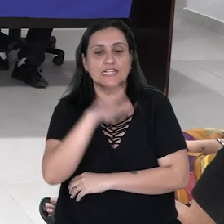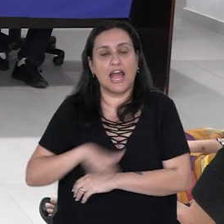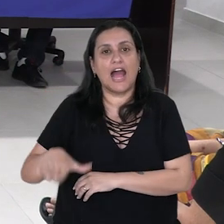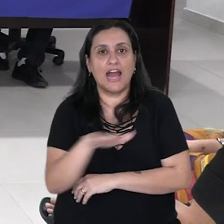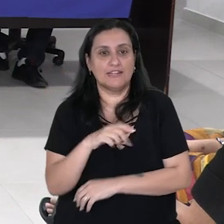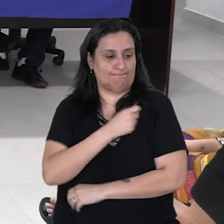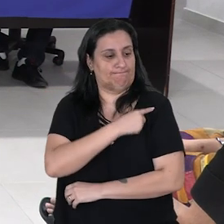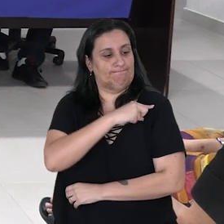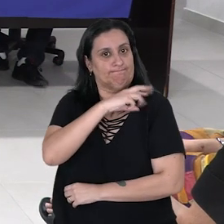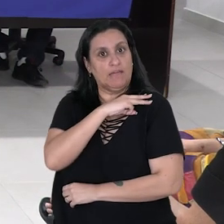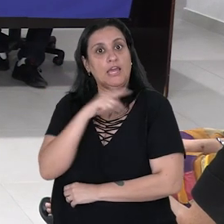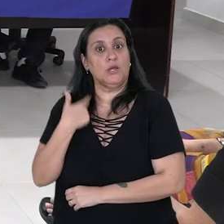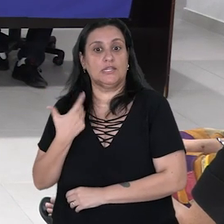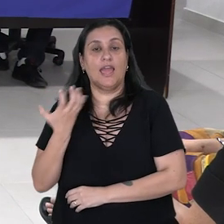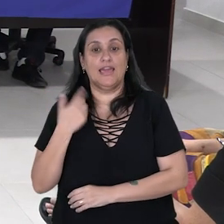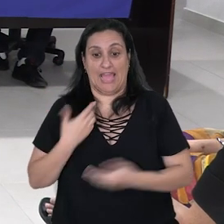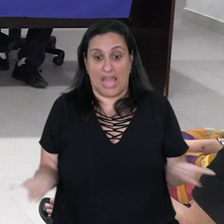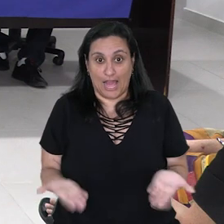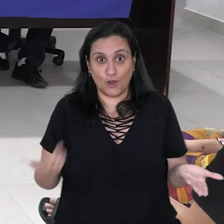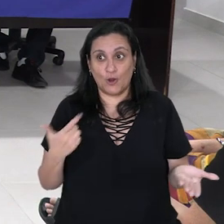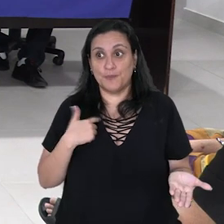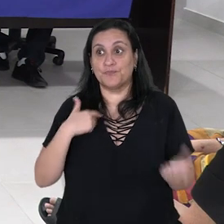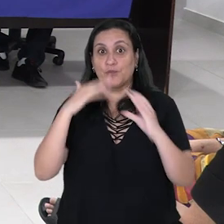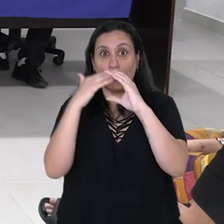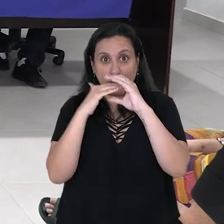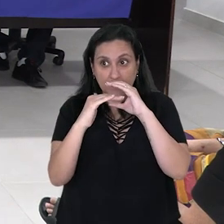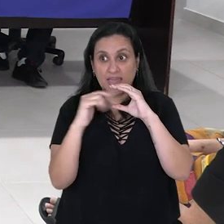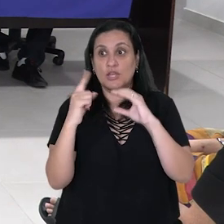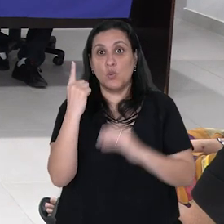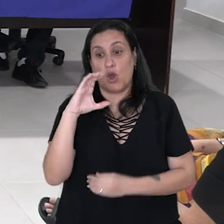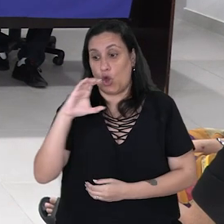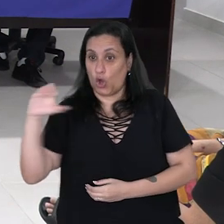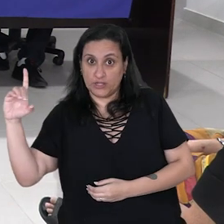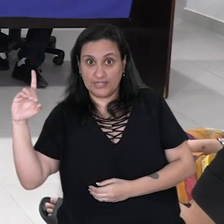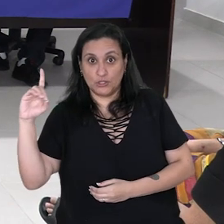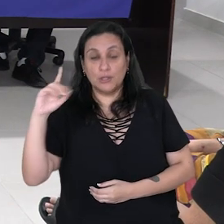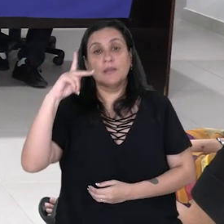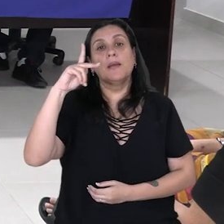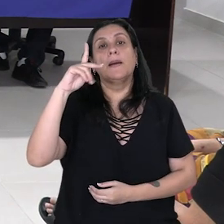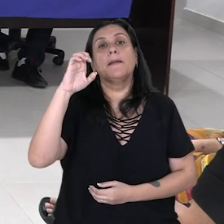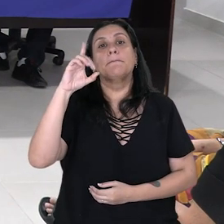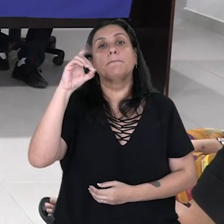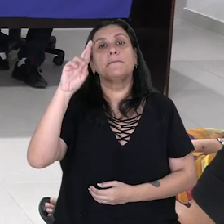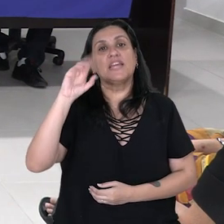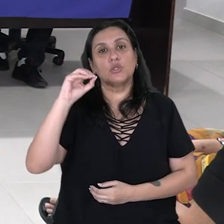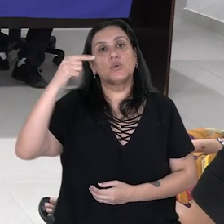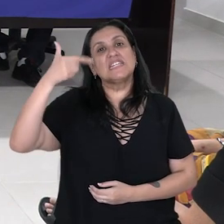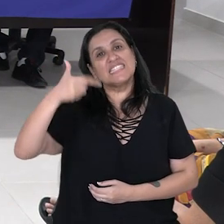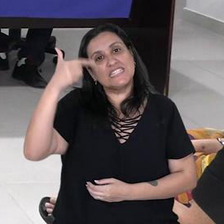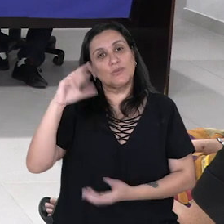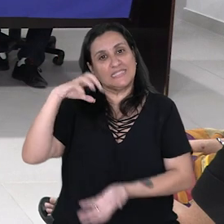de ensino médio, e nesse ano eu recebi um e-mail de uma coordenadora do Pedro II, do Colégio Pedro II,